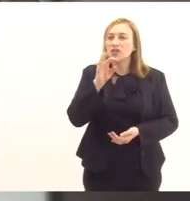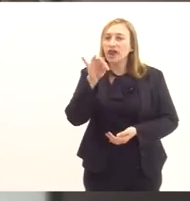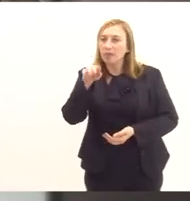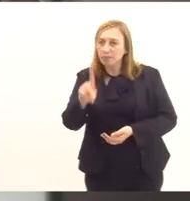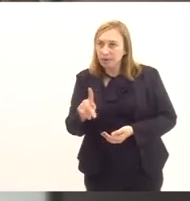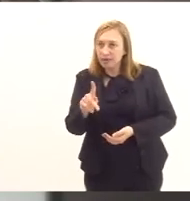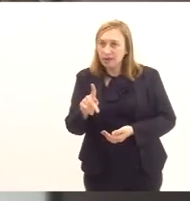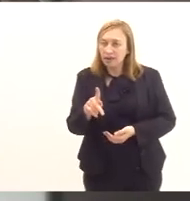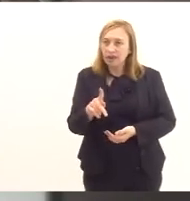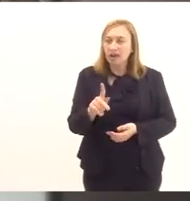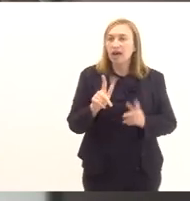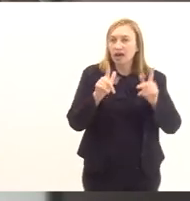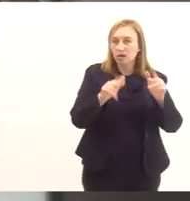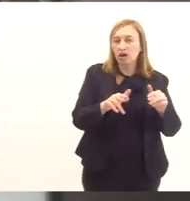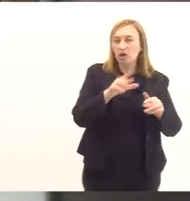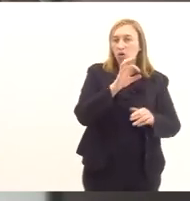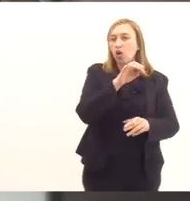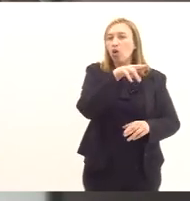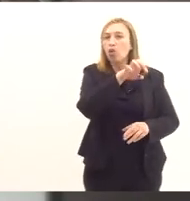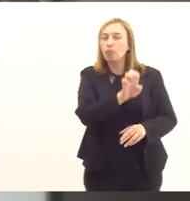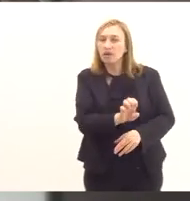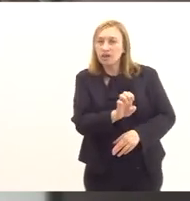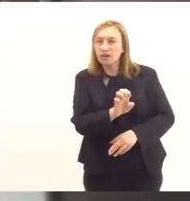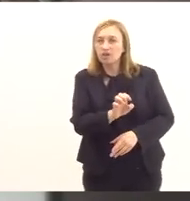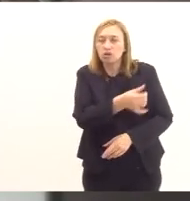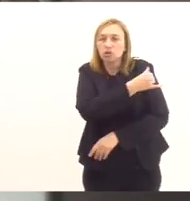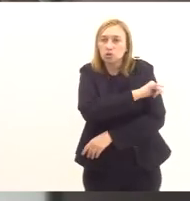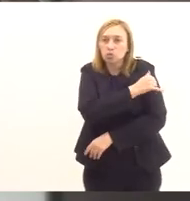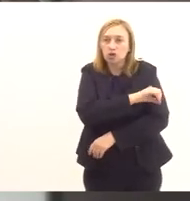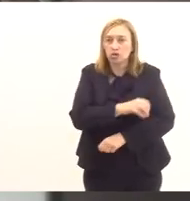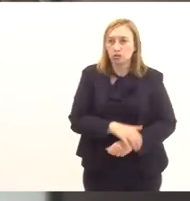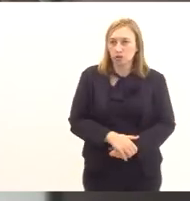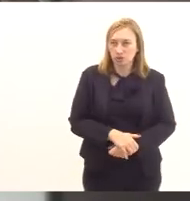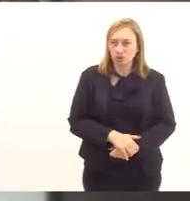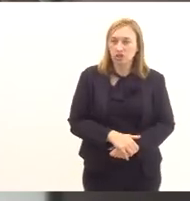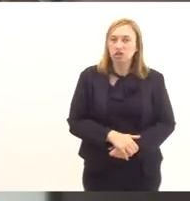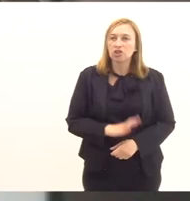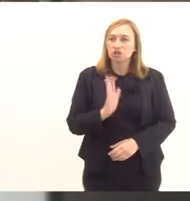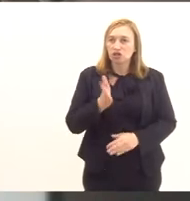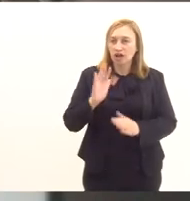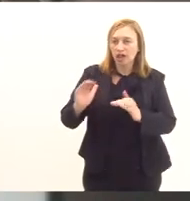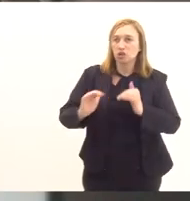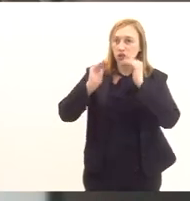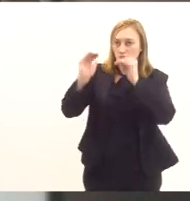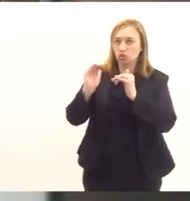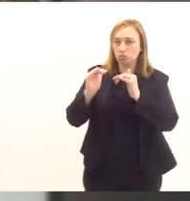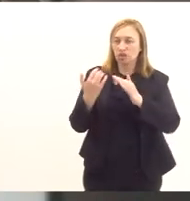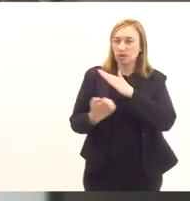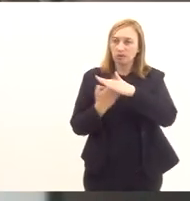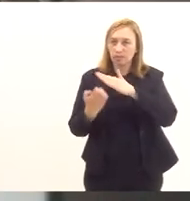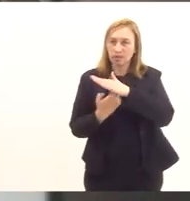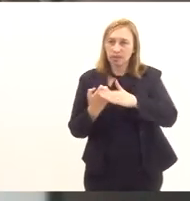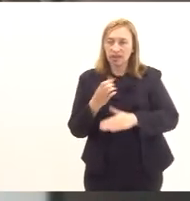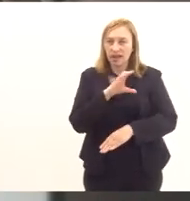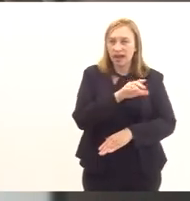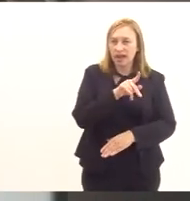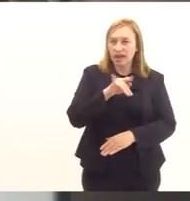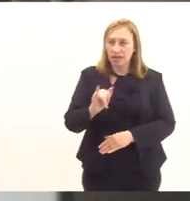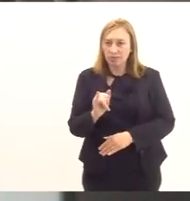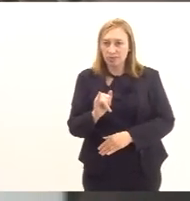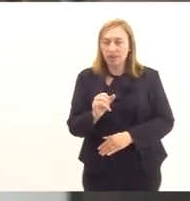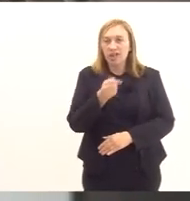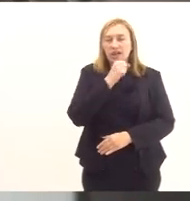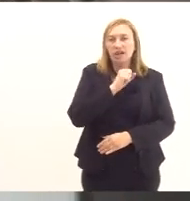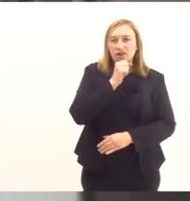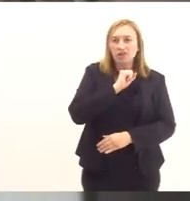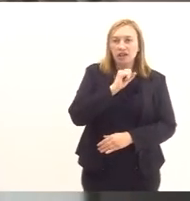e como se fosse a Comlurb aqui do Rio que é uma já é subir concessionária da km que a antiga